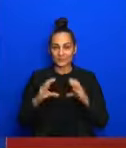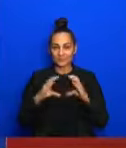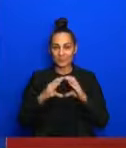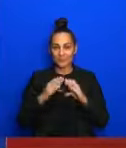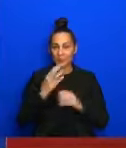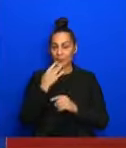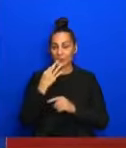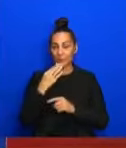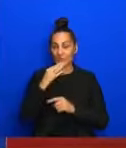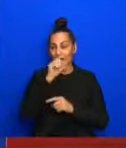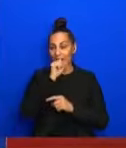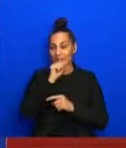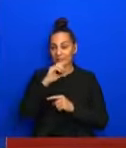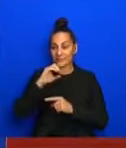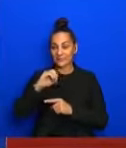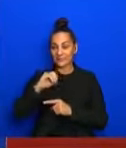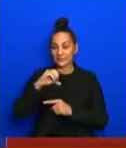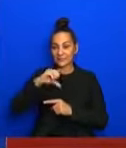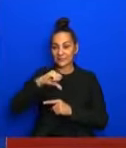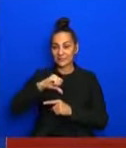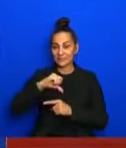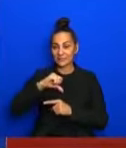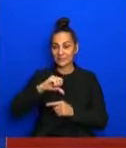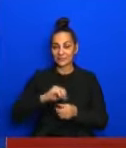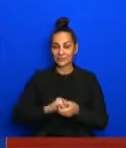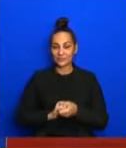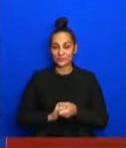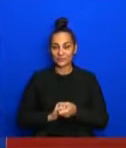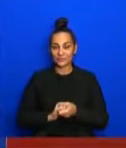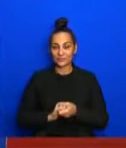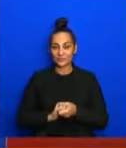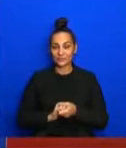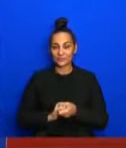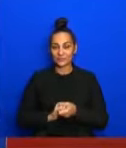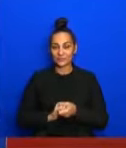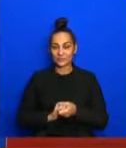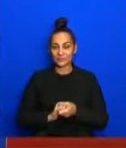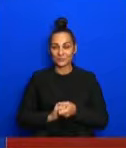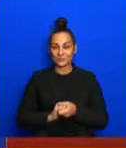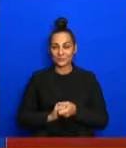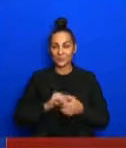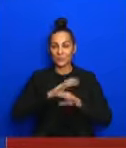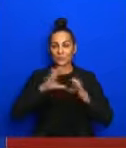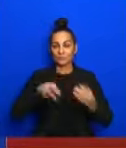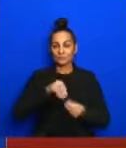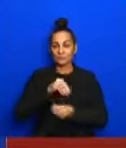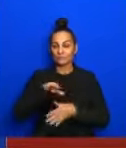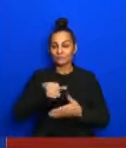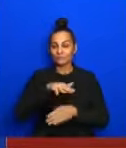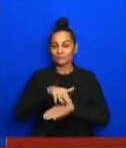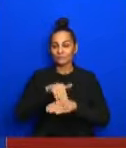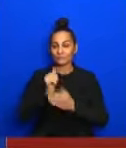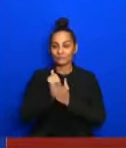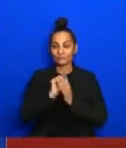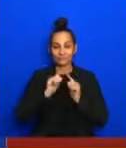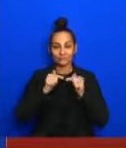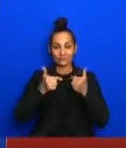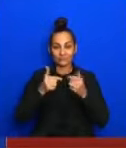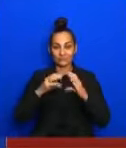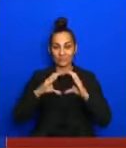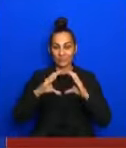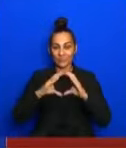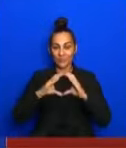Bola laranja, 09. Laranja, 09. O globo girando, você chamando, a sorte